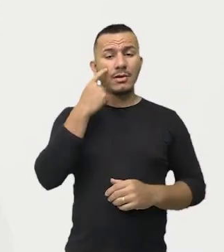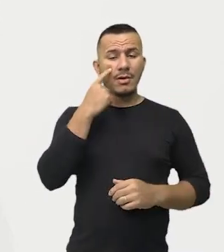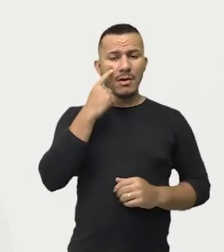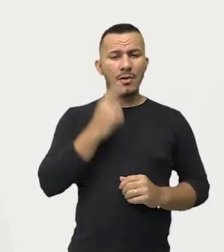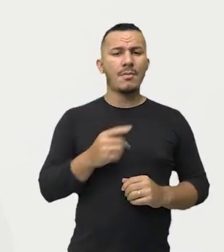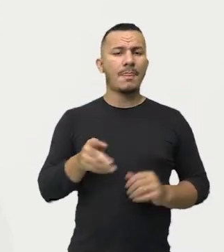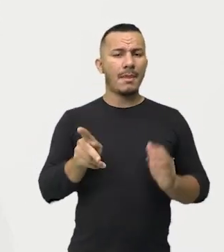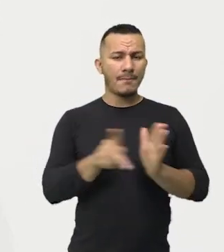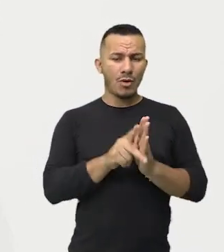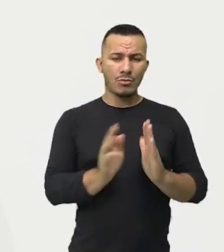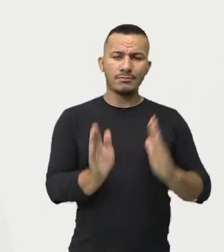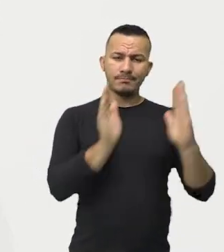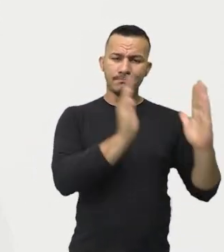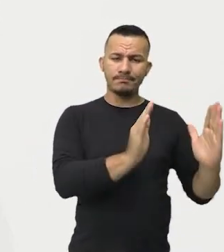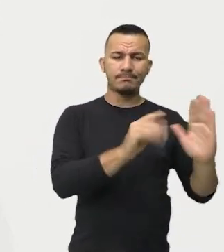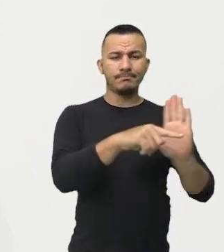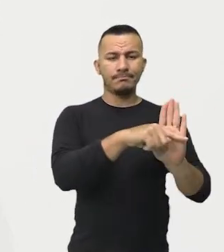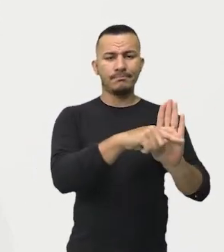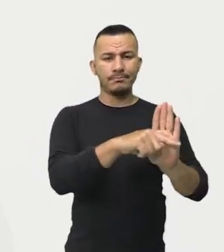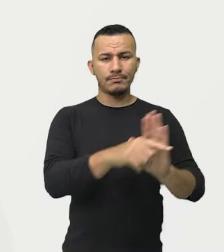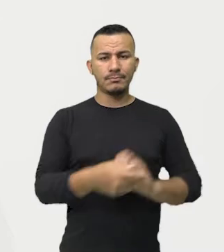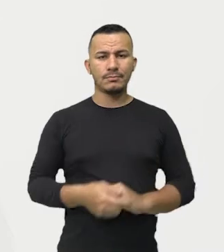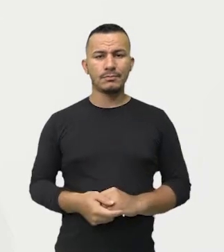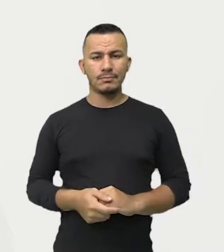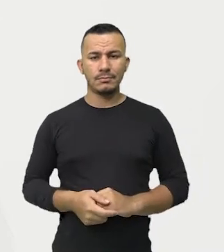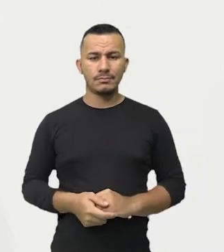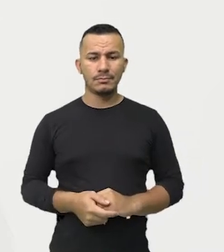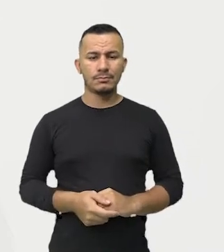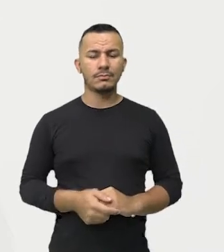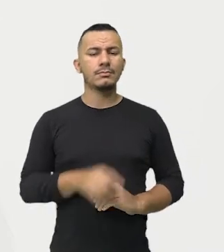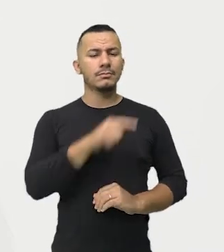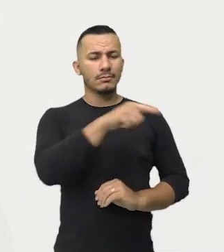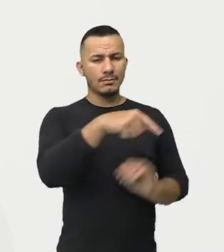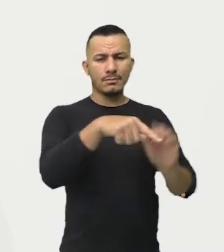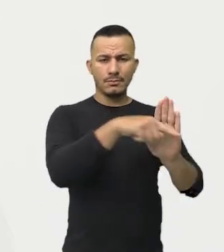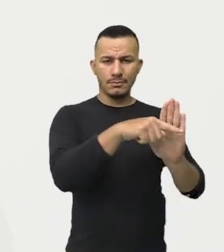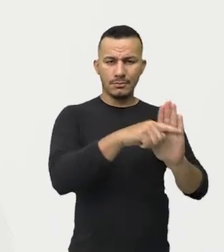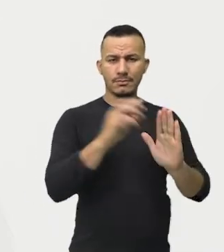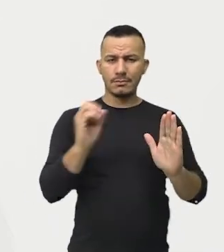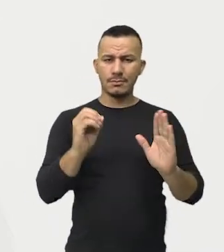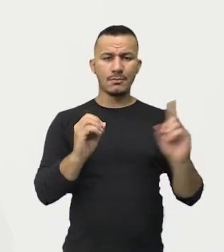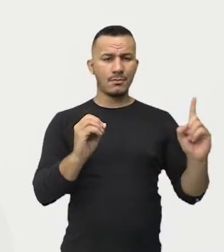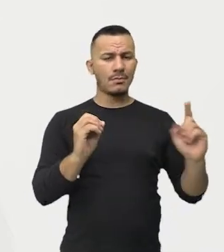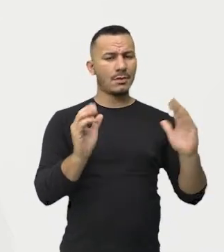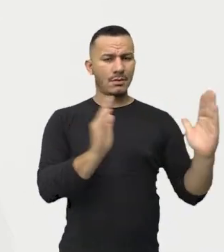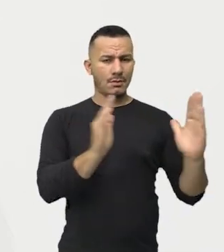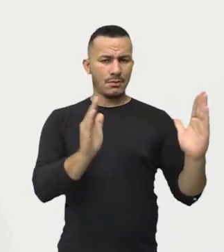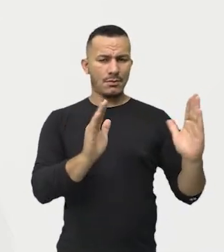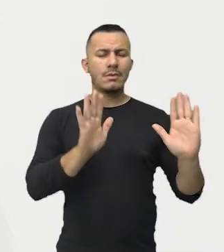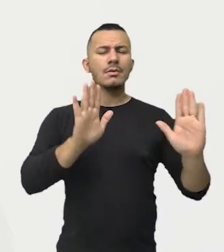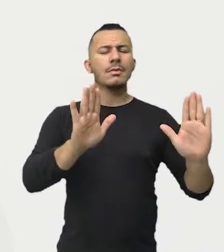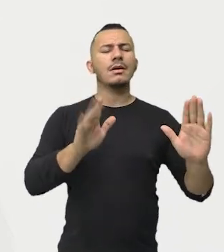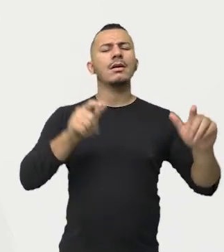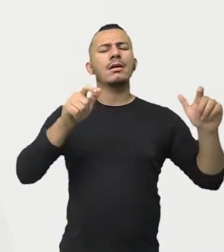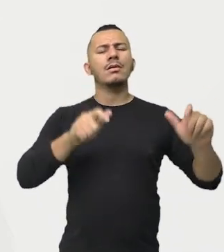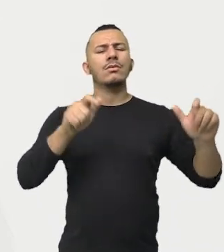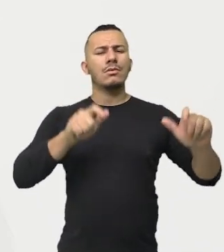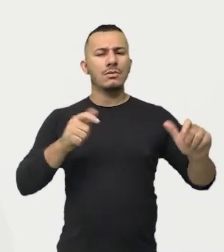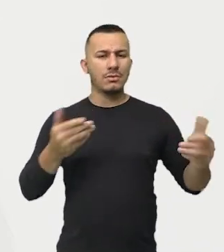para o lado negativo, tá bom? Nesse intervalo entre 0 e 1. Agora, aonde